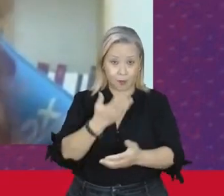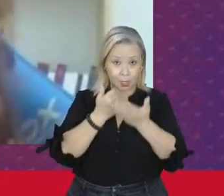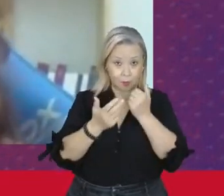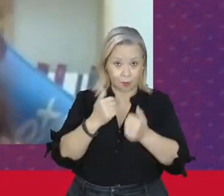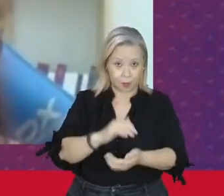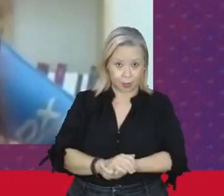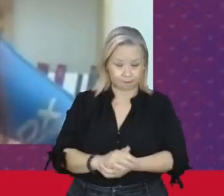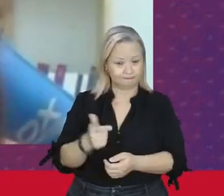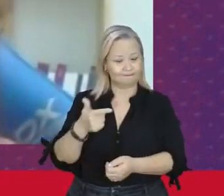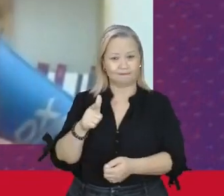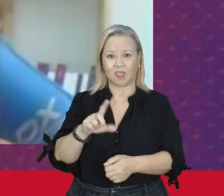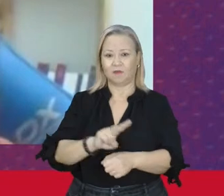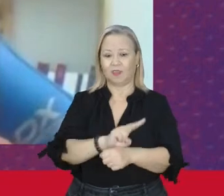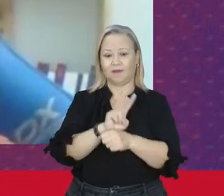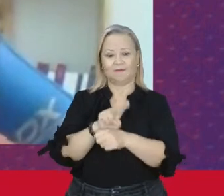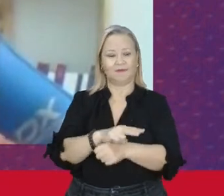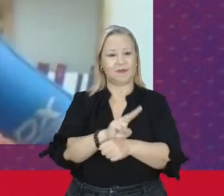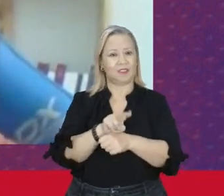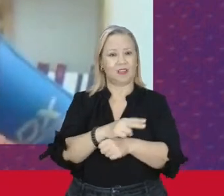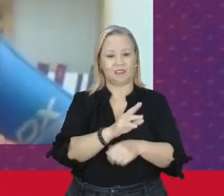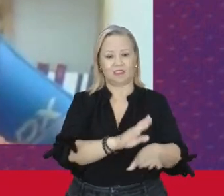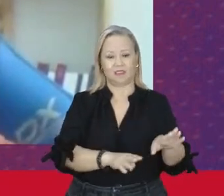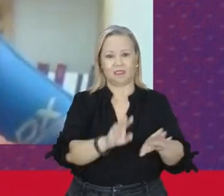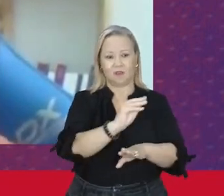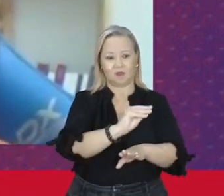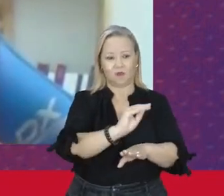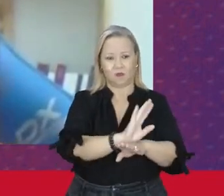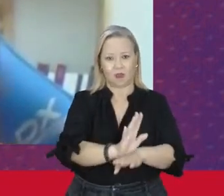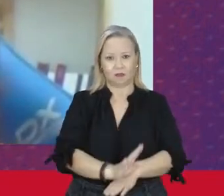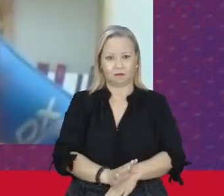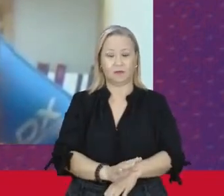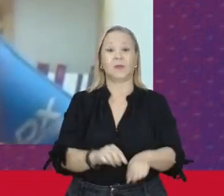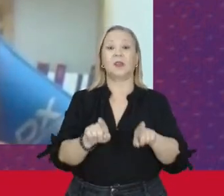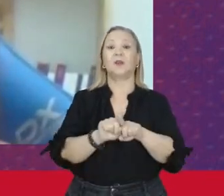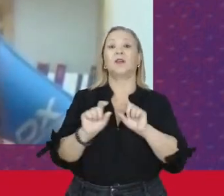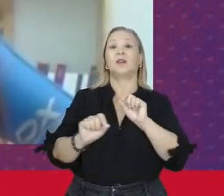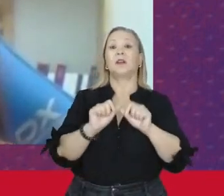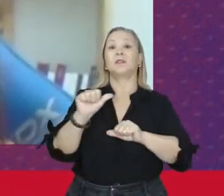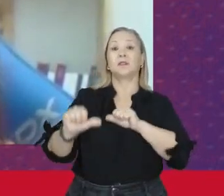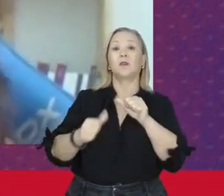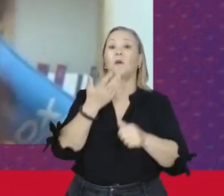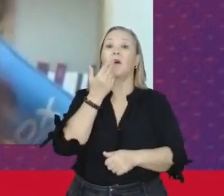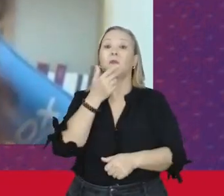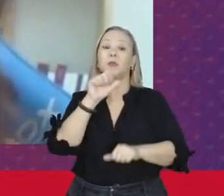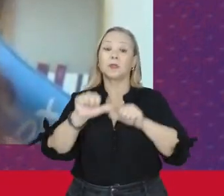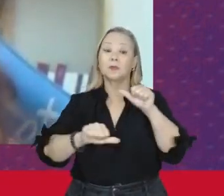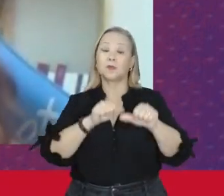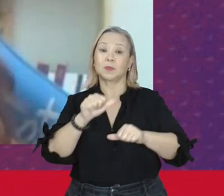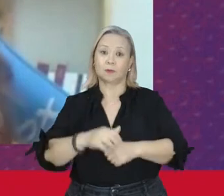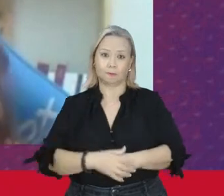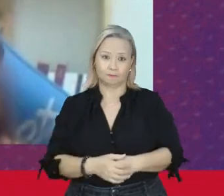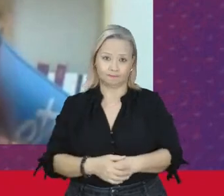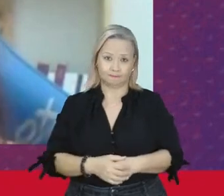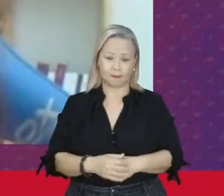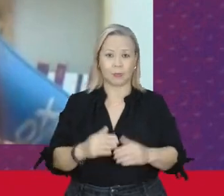tem a fiscalização, e principalmente em relação aos transgênicos, né, que a gente vê cada vez mais aumentando